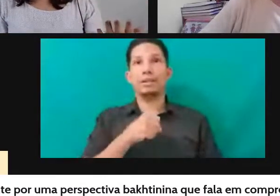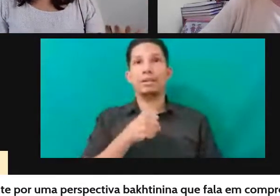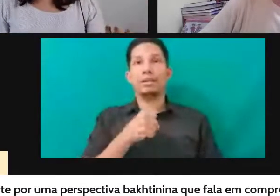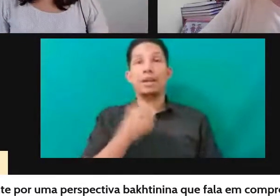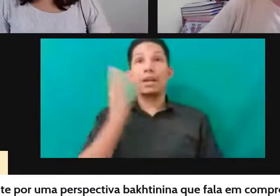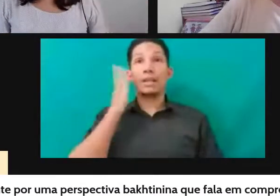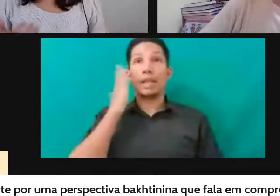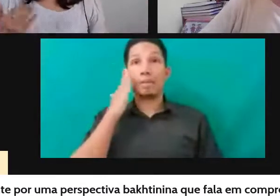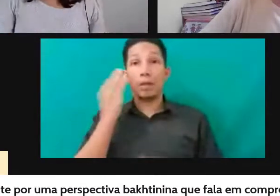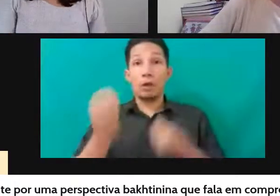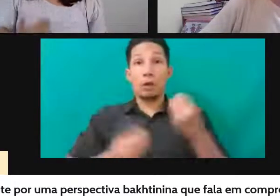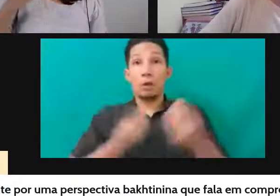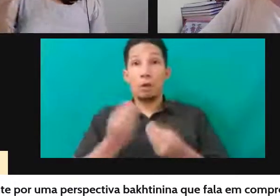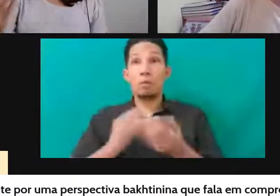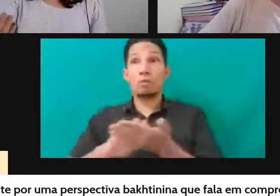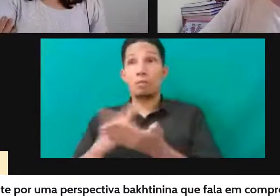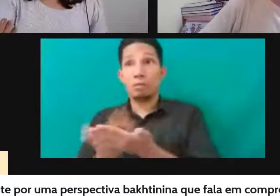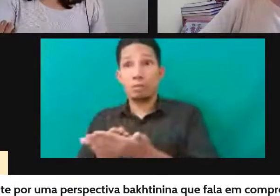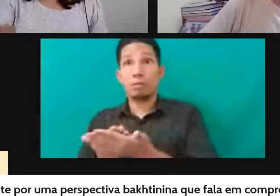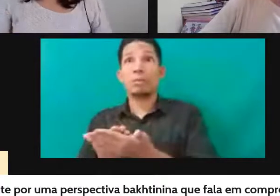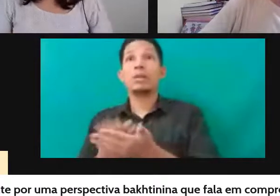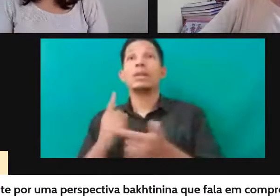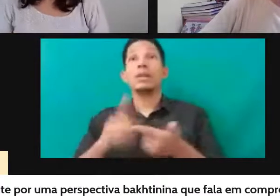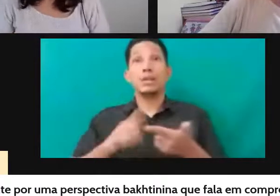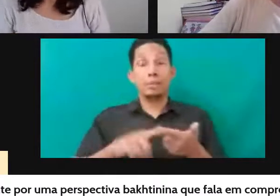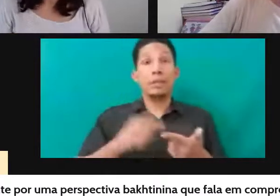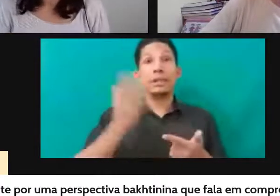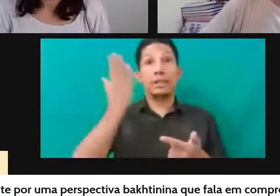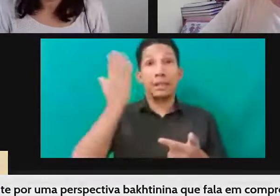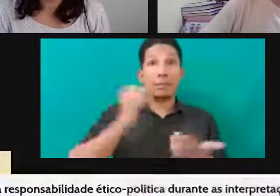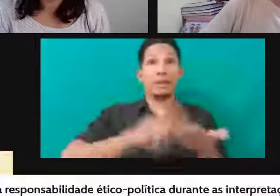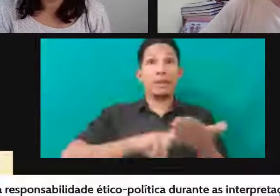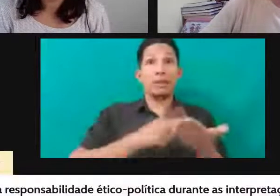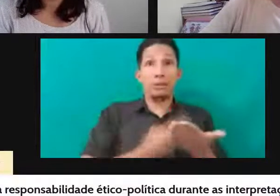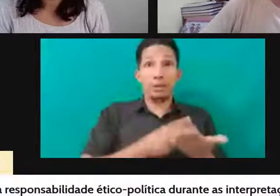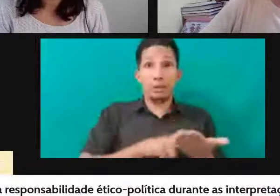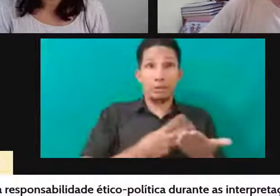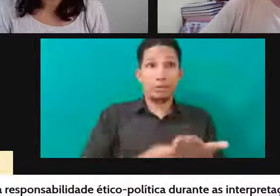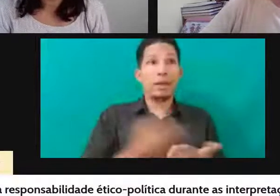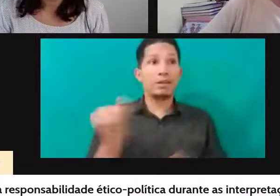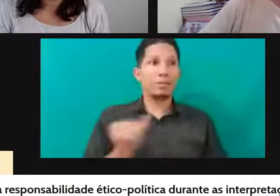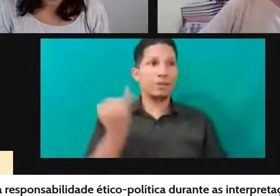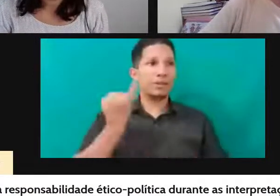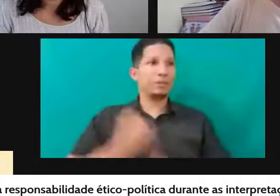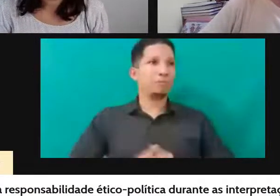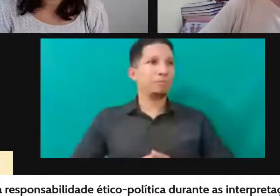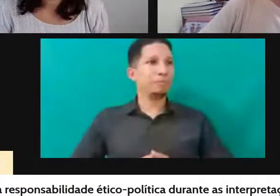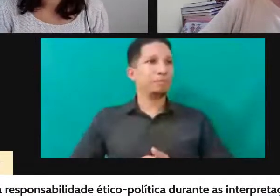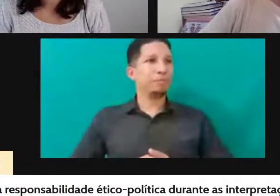fazer a interpretação e aprender a saber a fazer a tradução é bem importante.